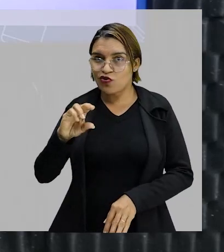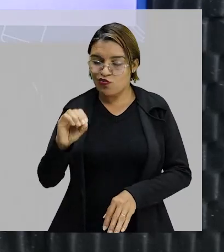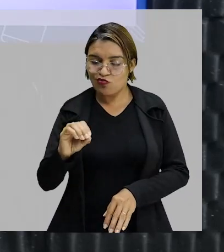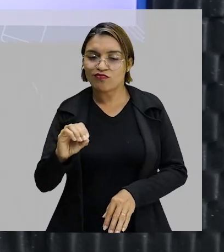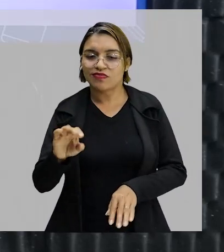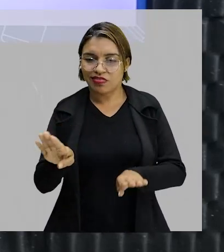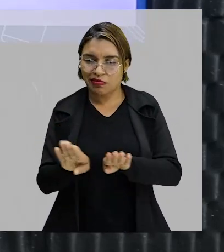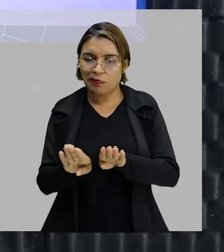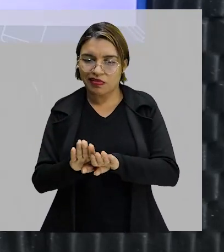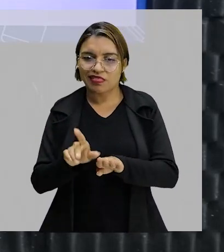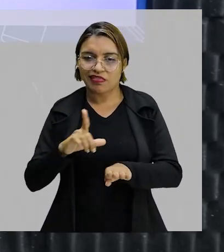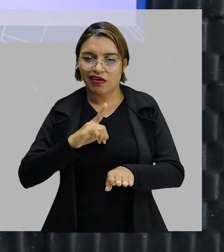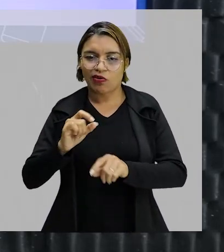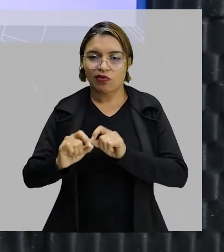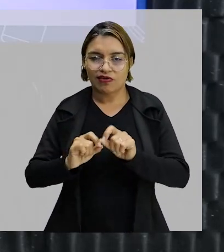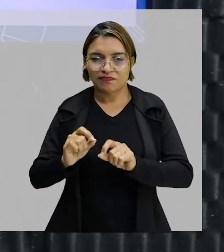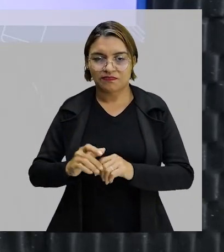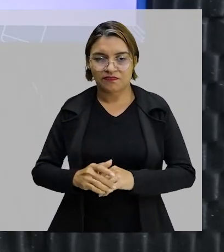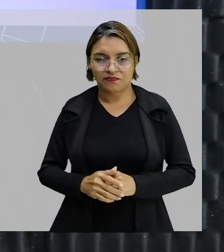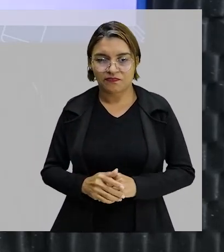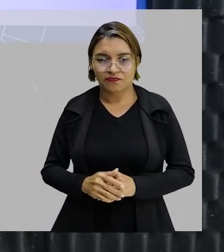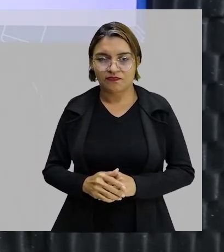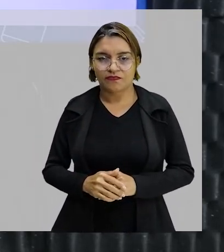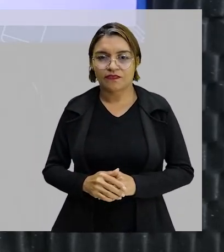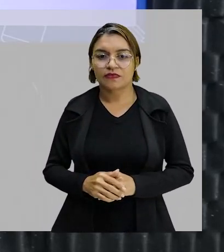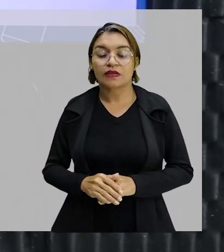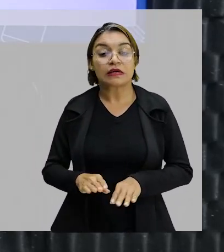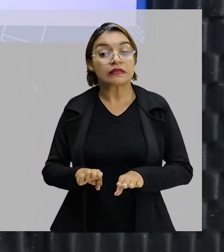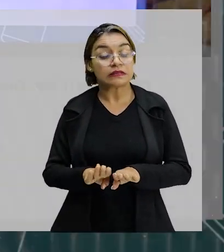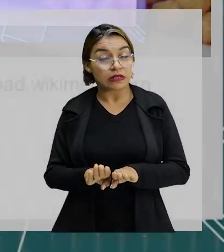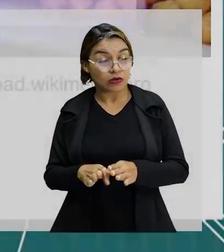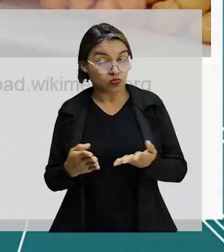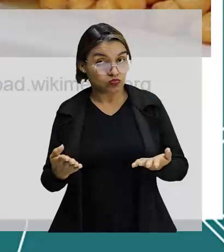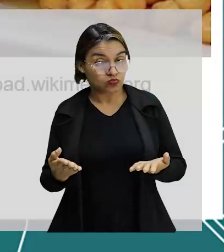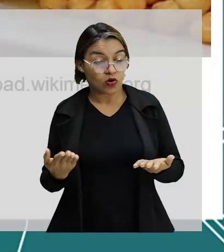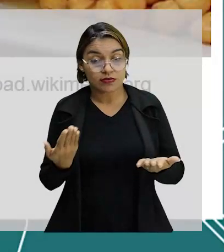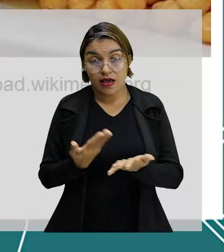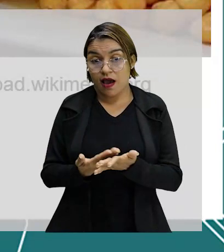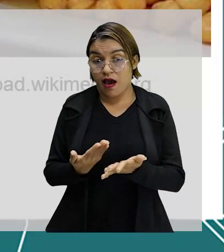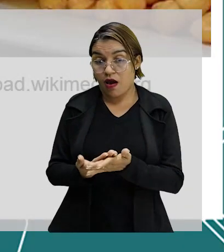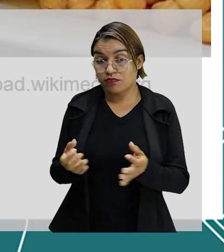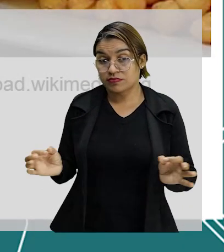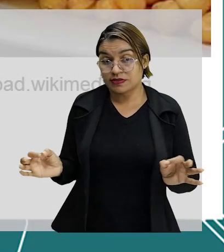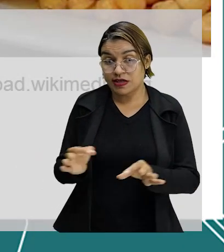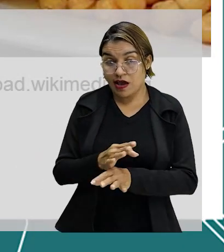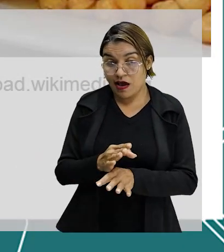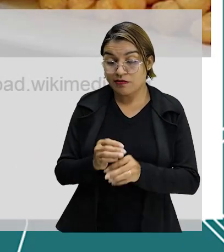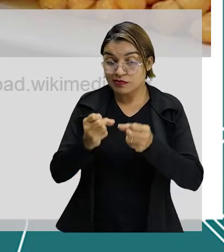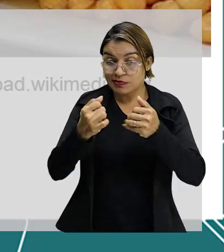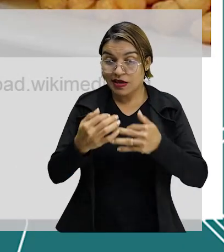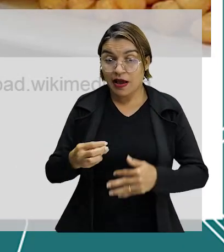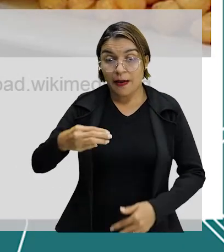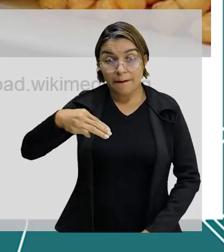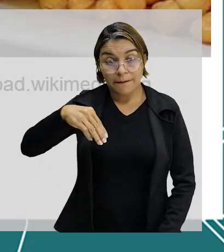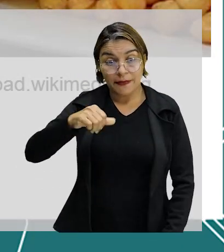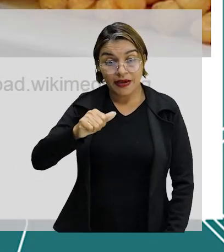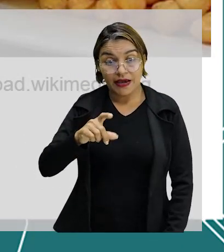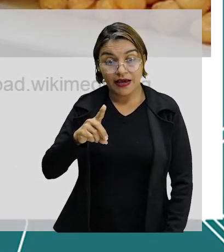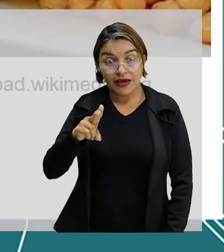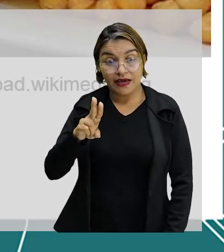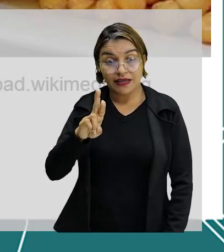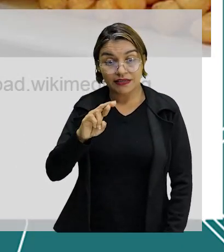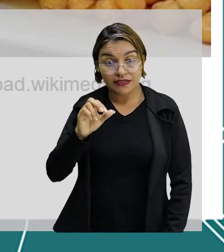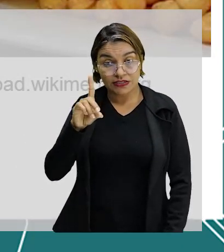produzido na vizinha Madeira. E para a gente encerrar, vamos falar de Madrid, né? Então, na comunidade